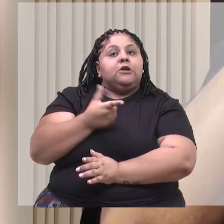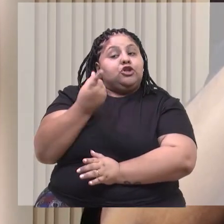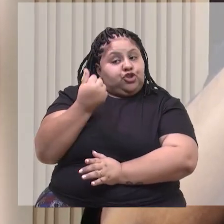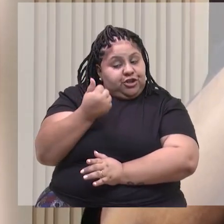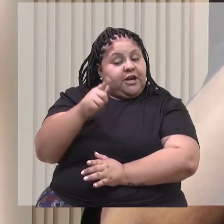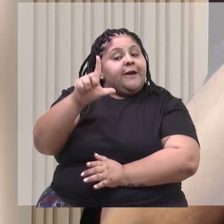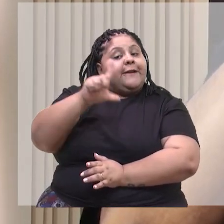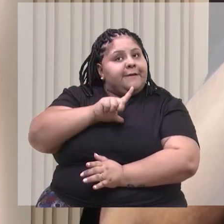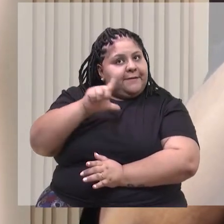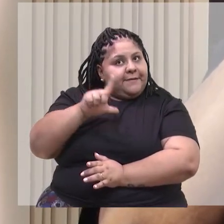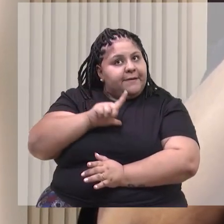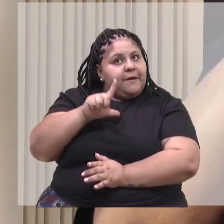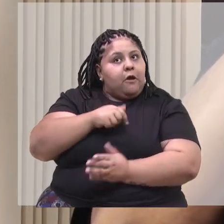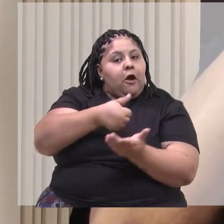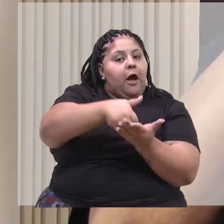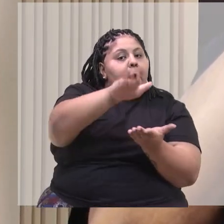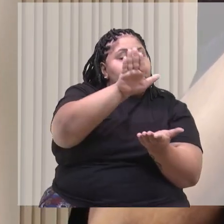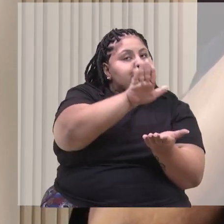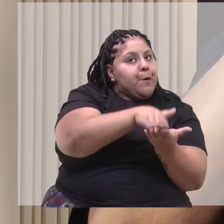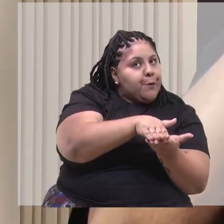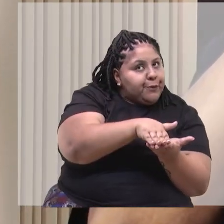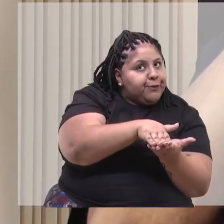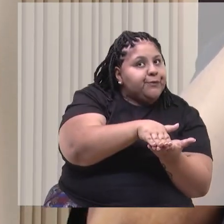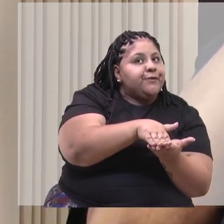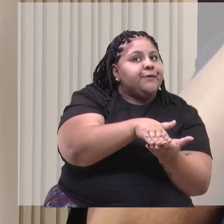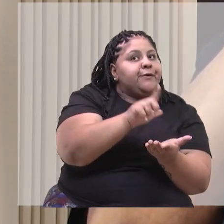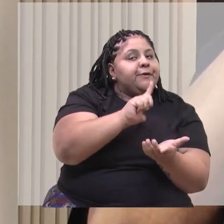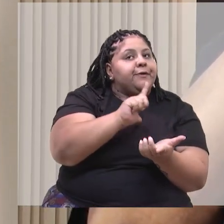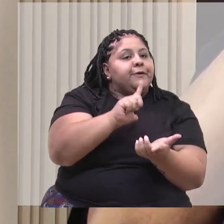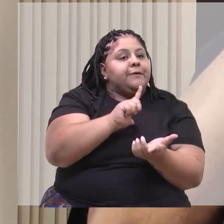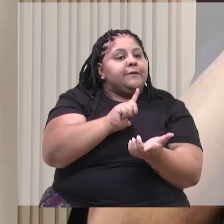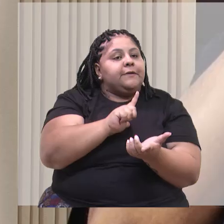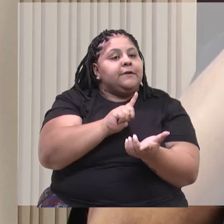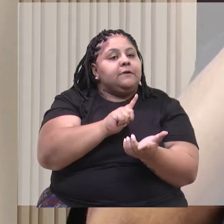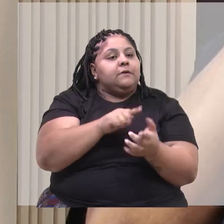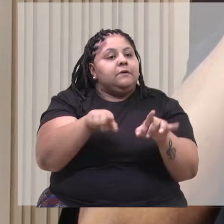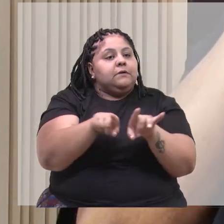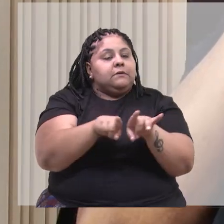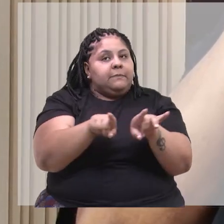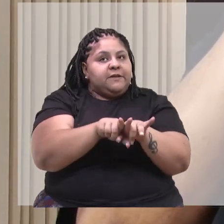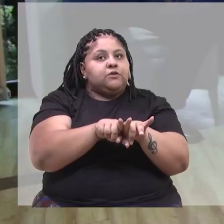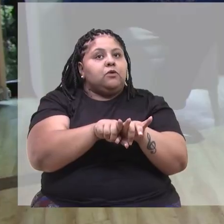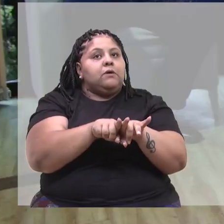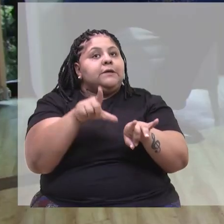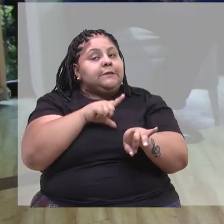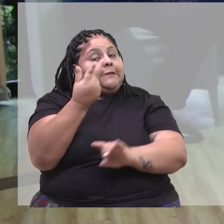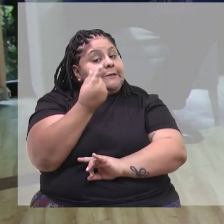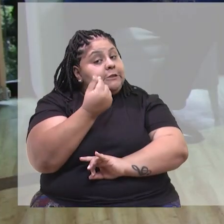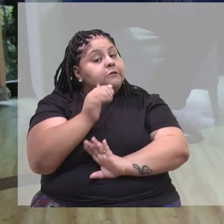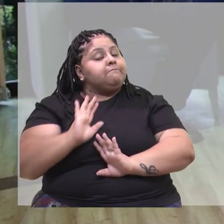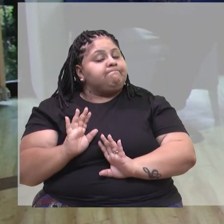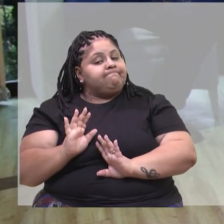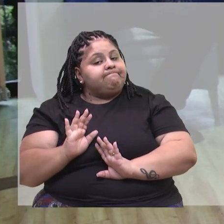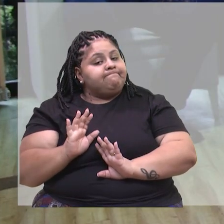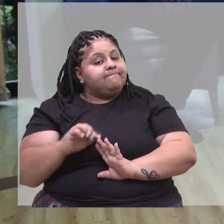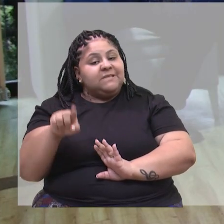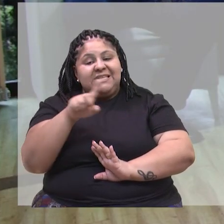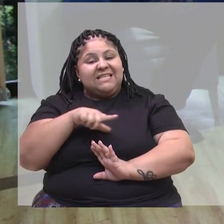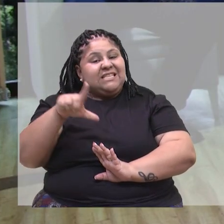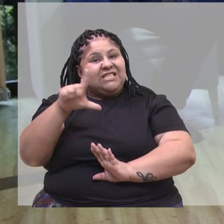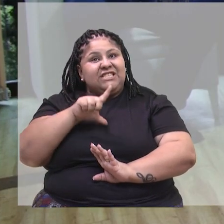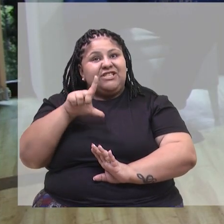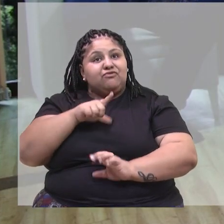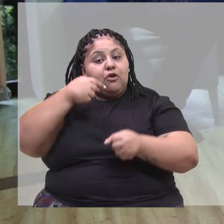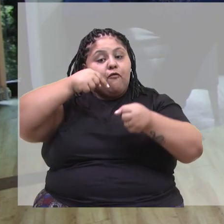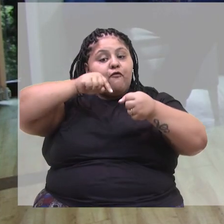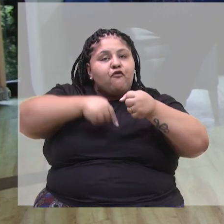isso se tem, porque as multas de estacionamento, né, para pessoa com deficiência, tem essas verbas. Só que a gente